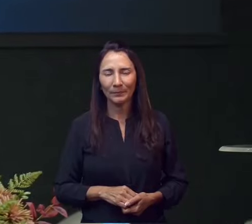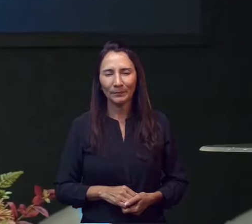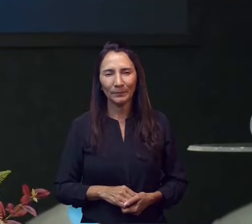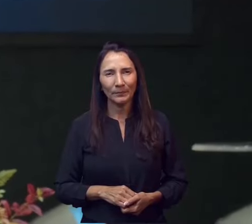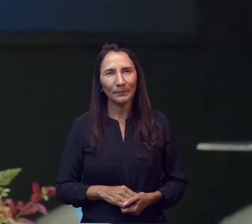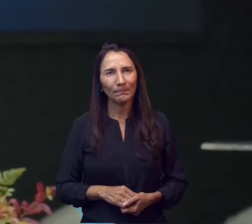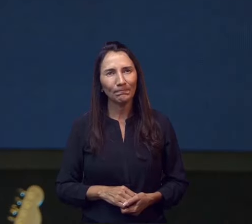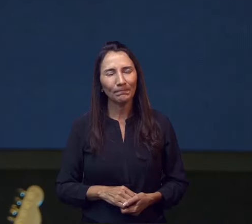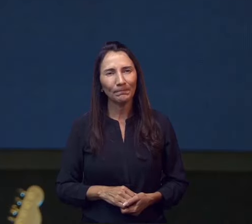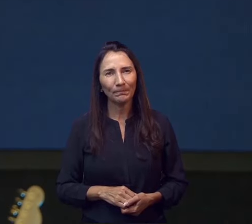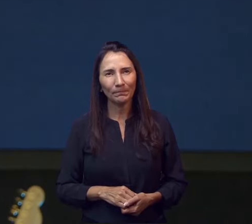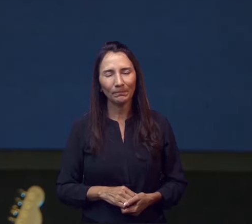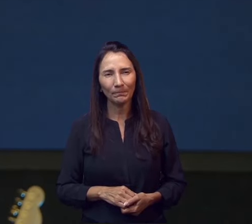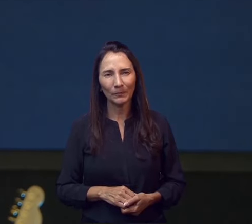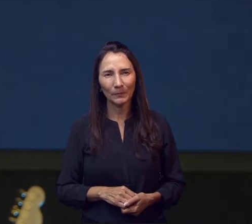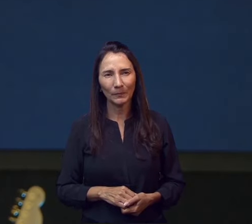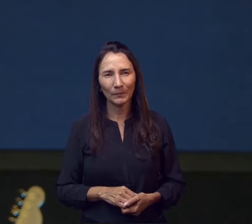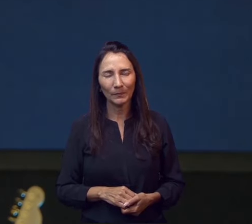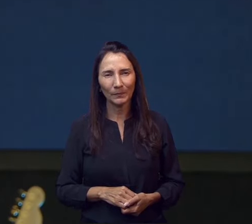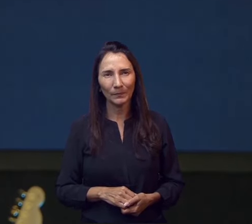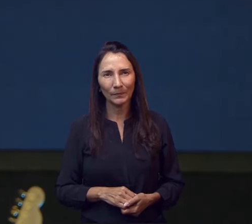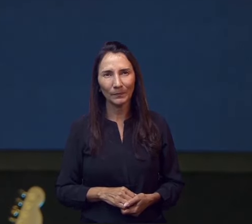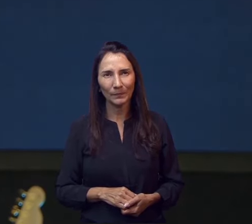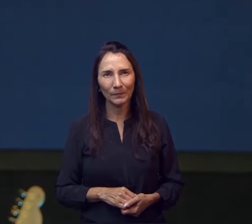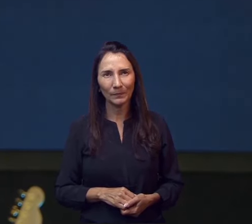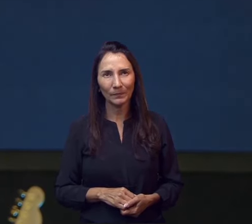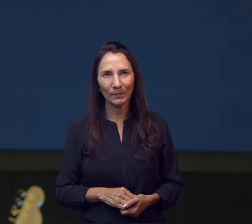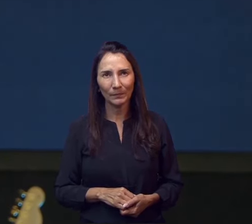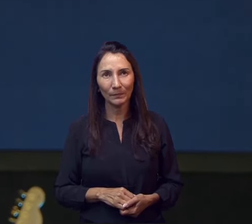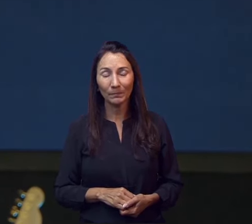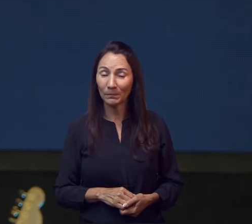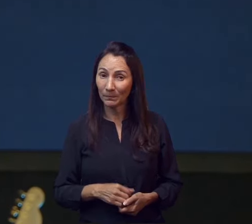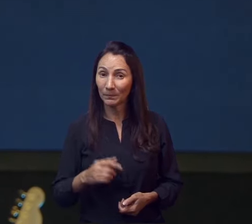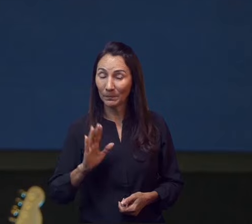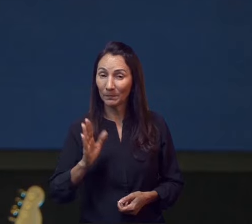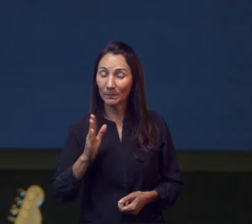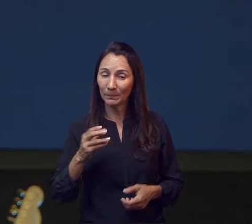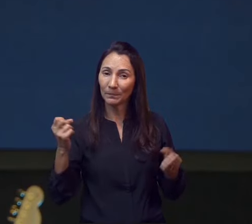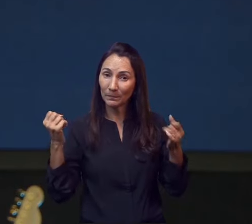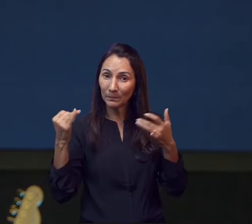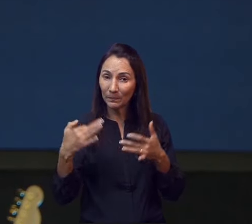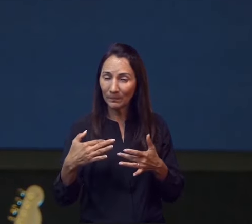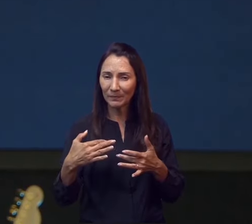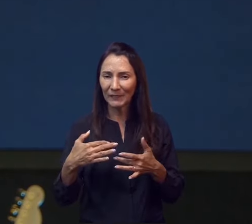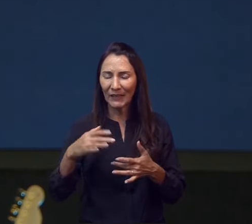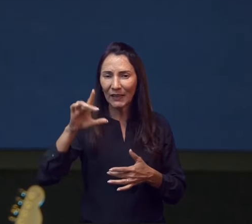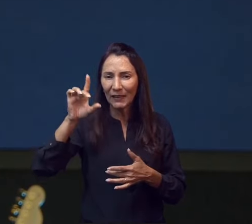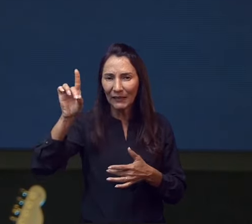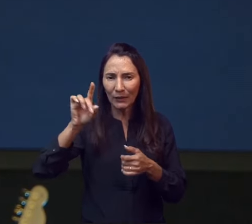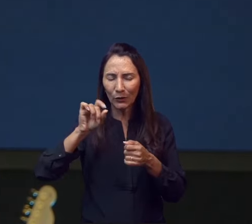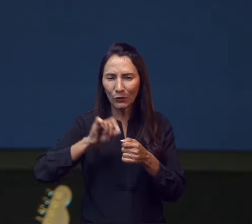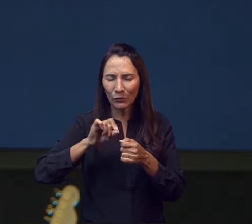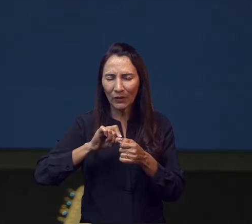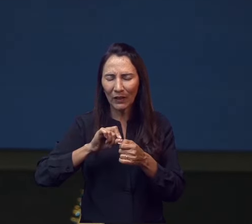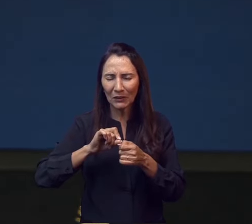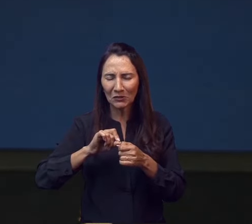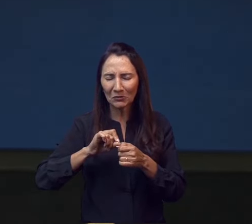eu dei aqui a explicação porque Deus faz além do que pedimos ou pensamos Mas eu posso te dar alguns